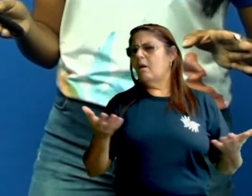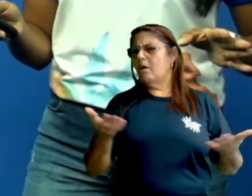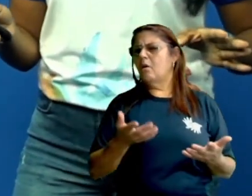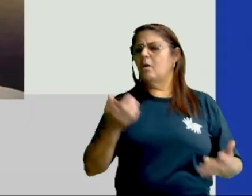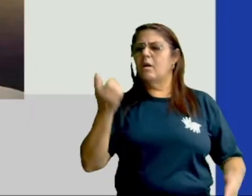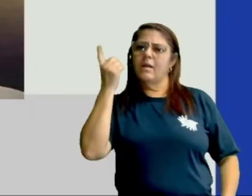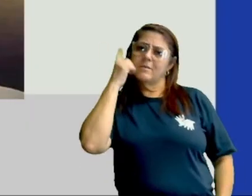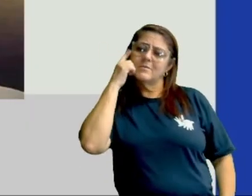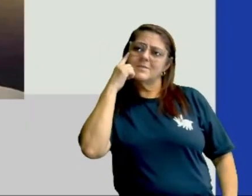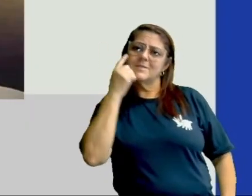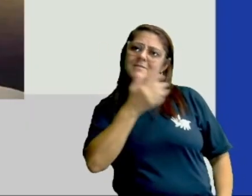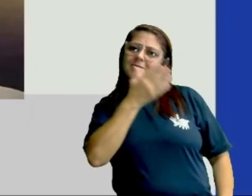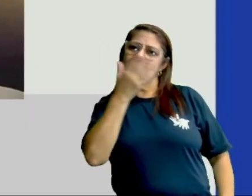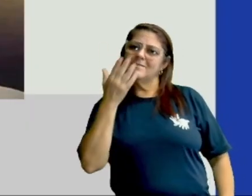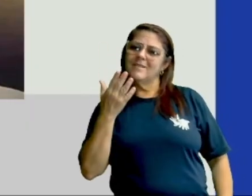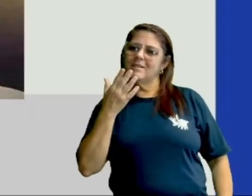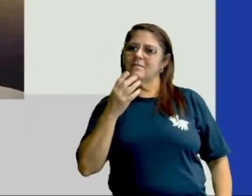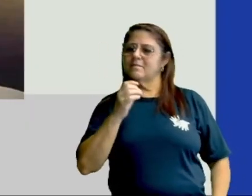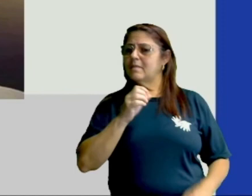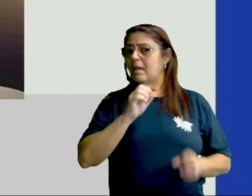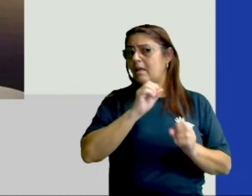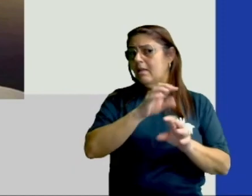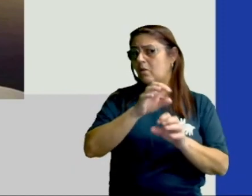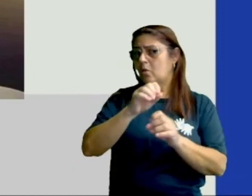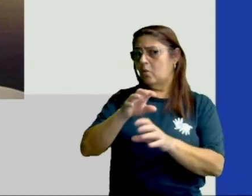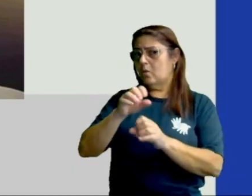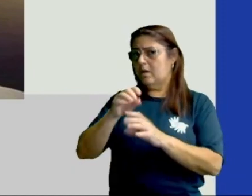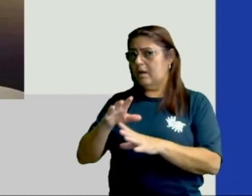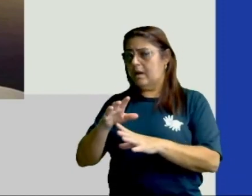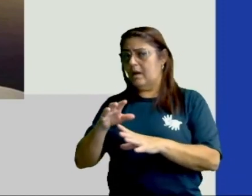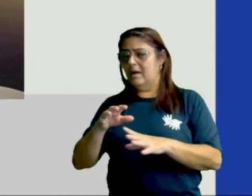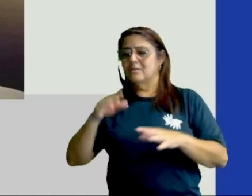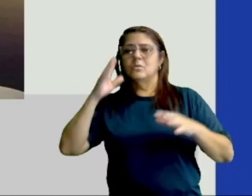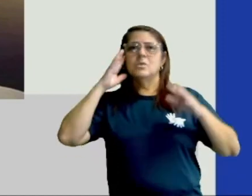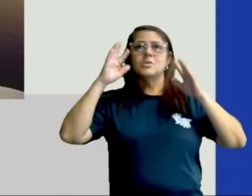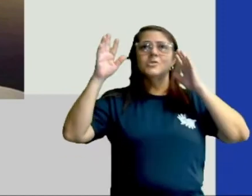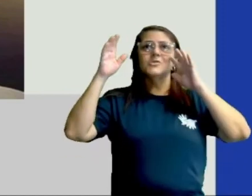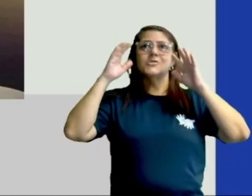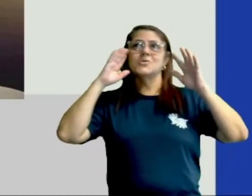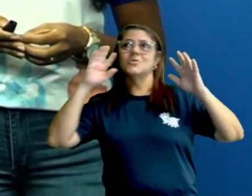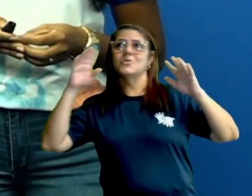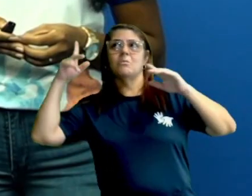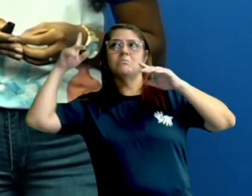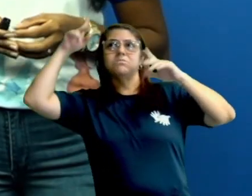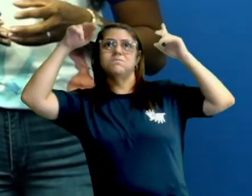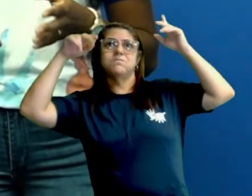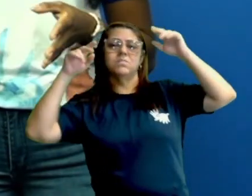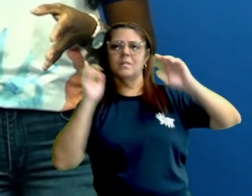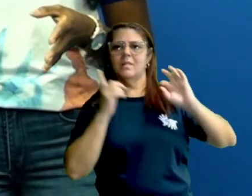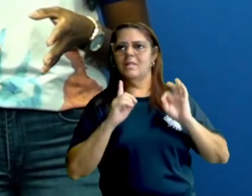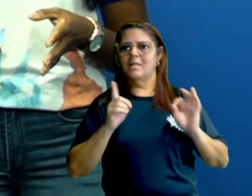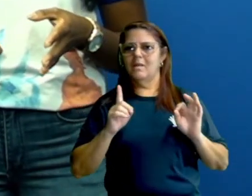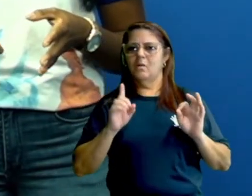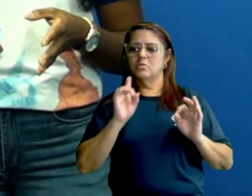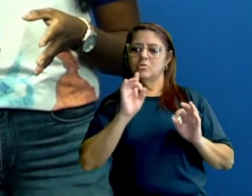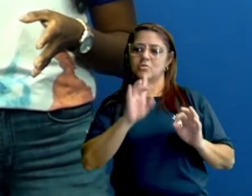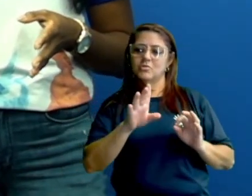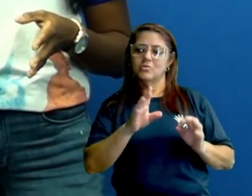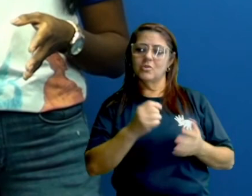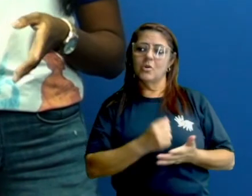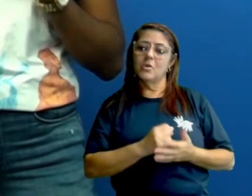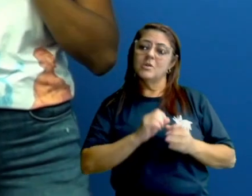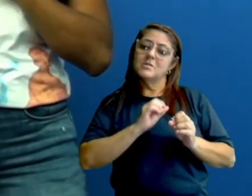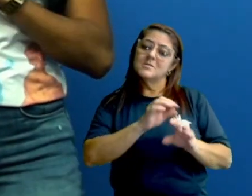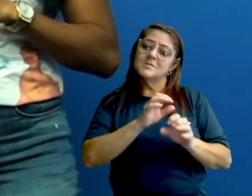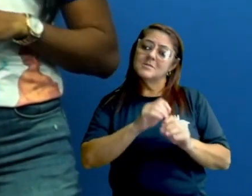reflexão, né, amores? Educar não é cortar asas, e sim orientar o voo. É essa mensagem que eu deixo para